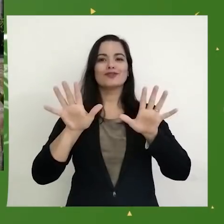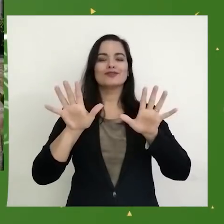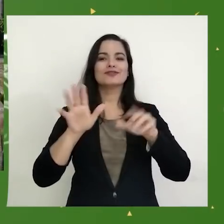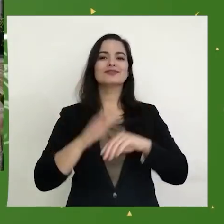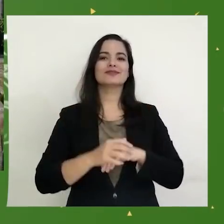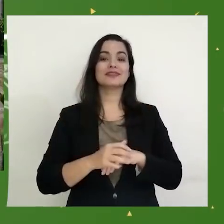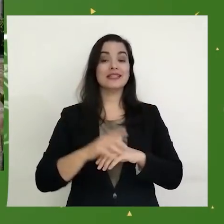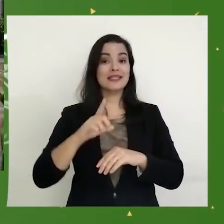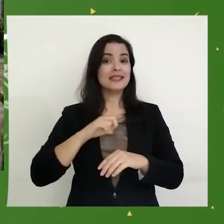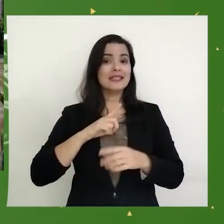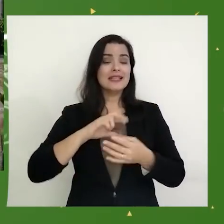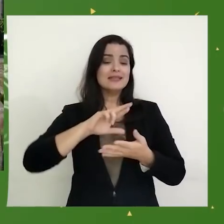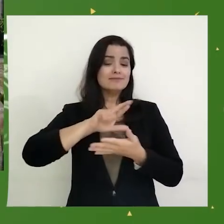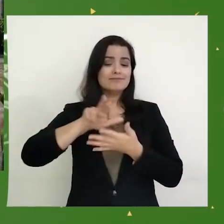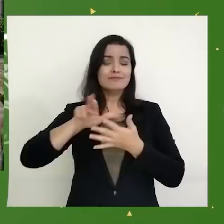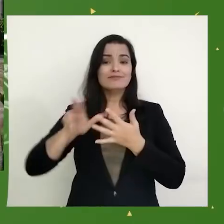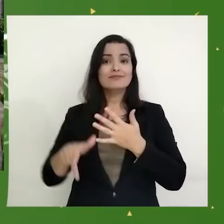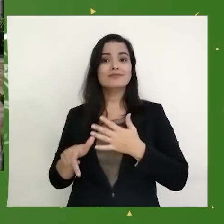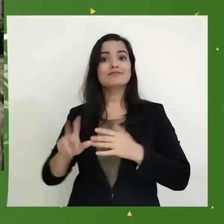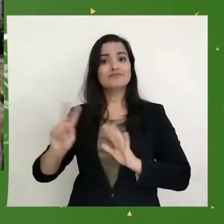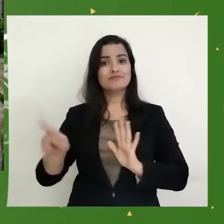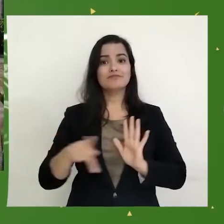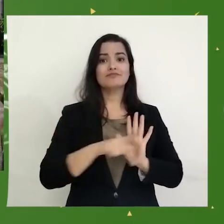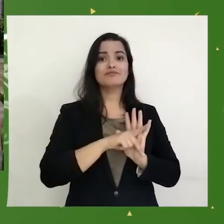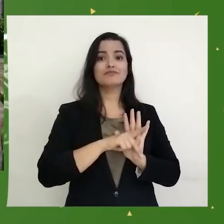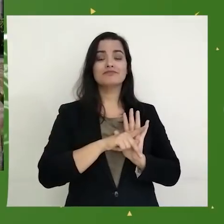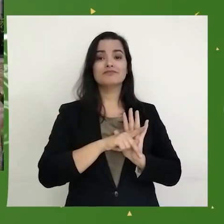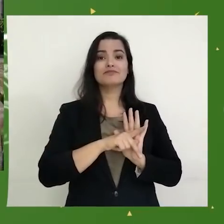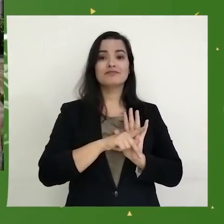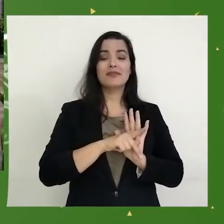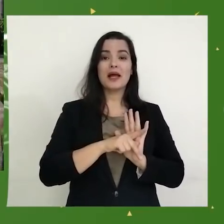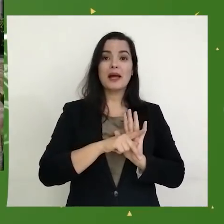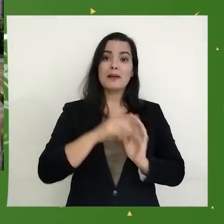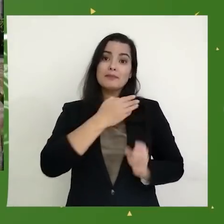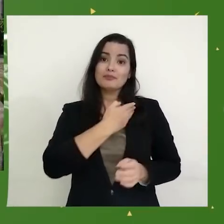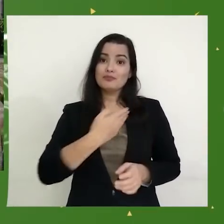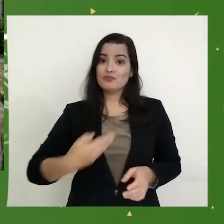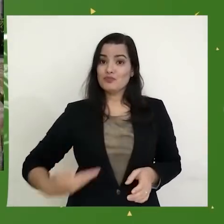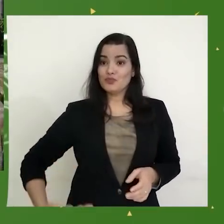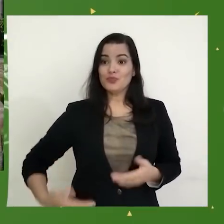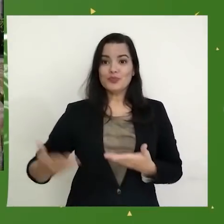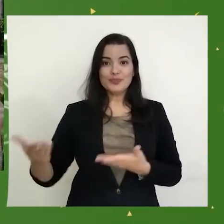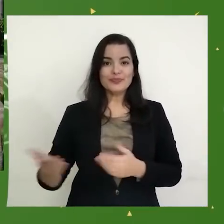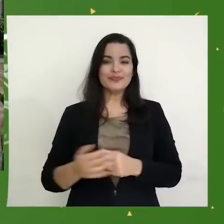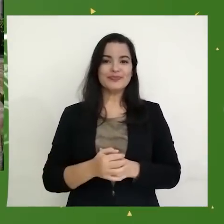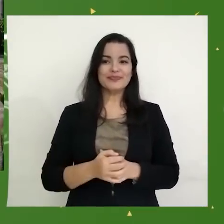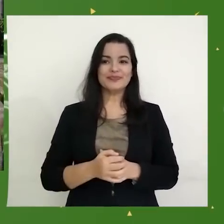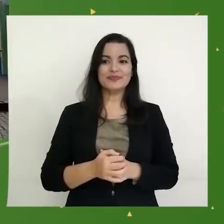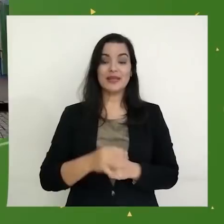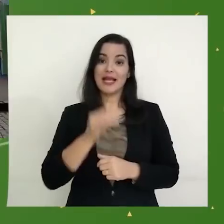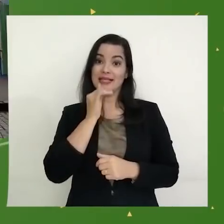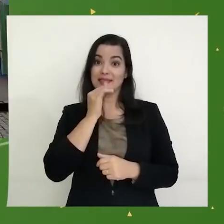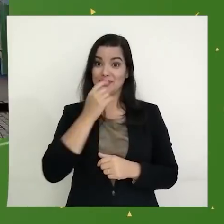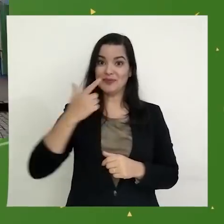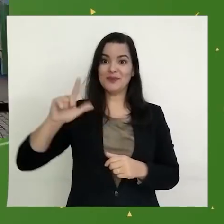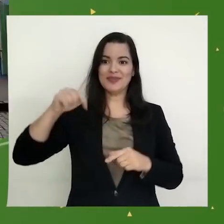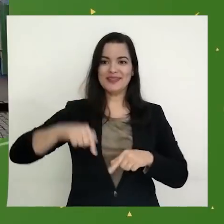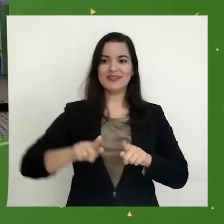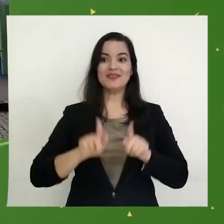patrimônio artístico e, nesse caso aí, patrimônio público. Tem mais um exemplo de